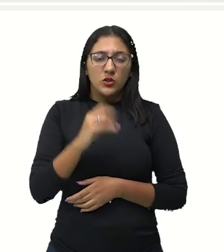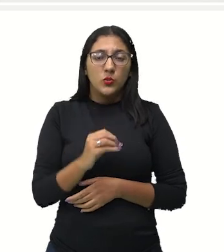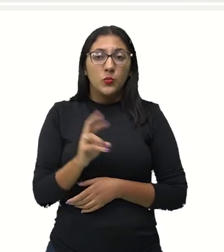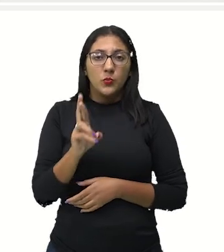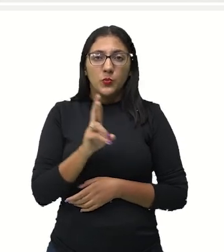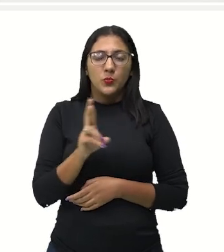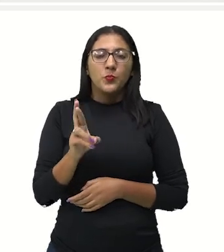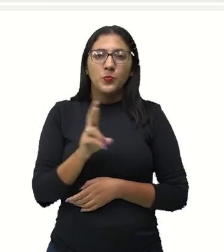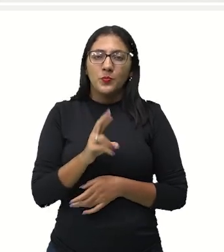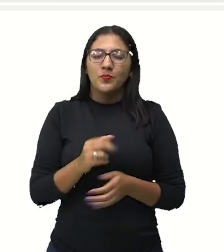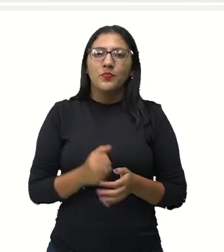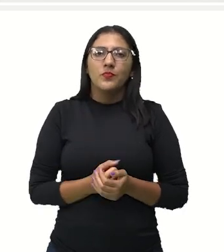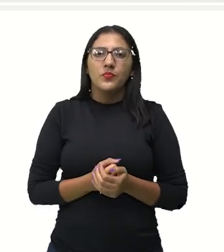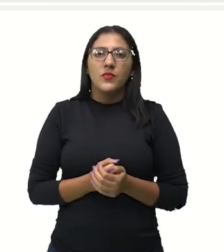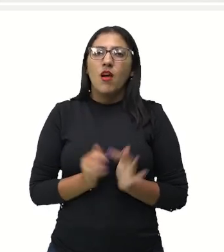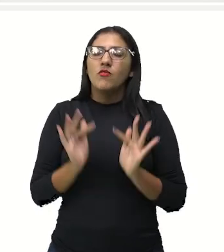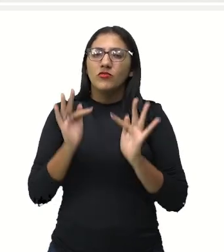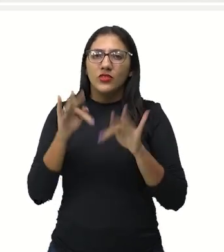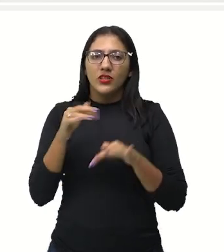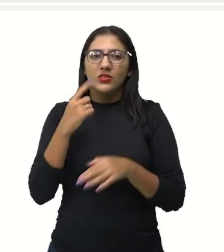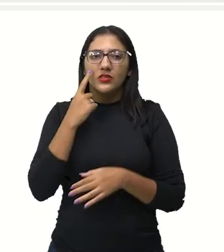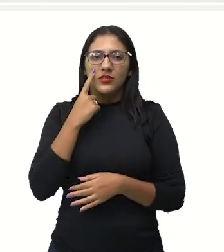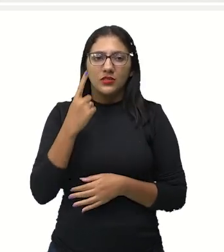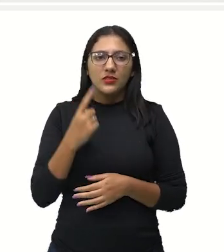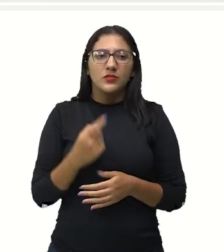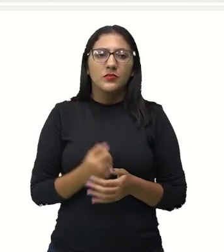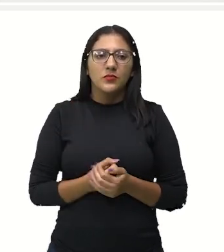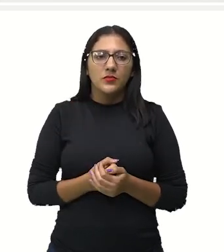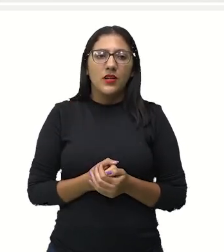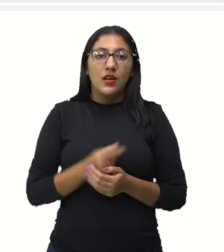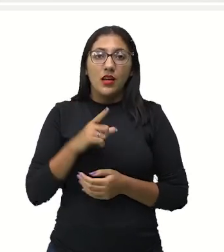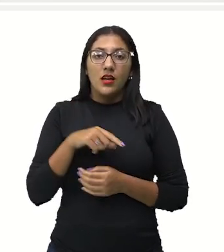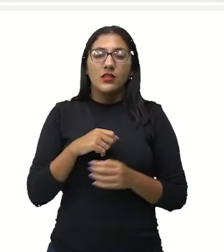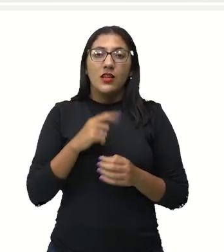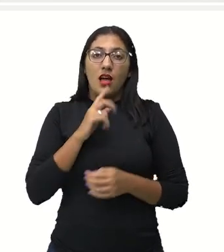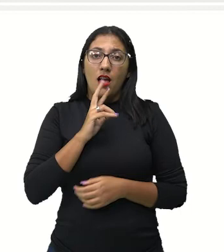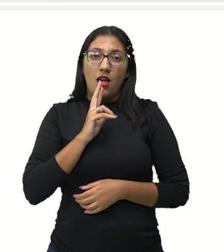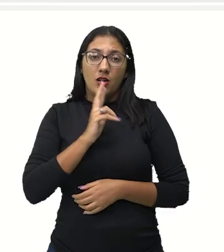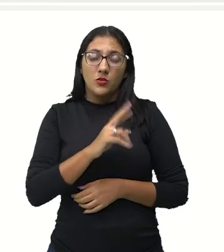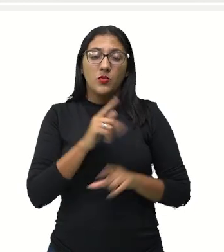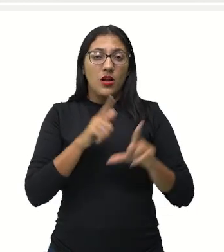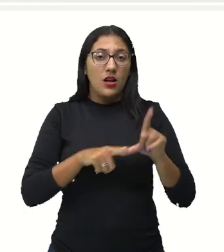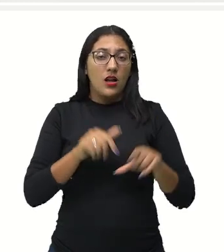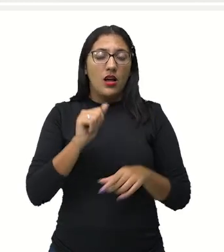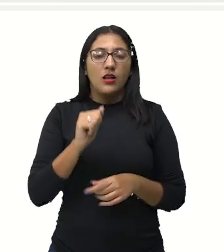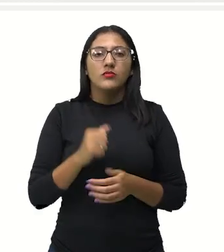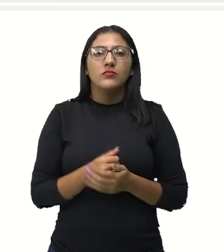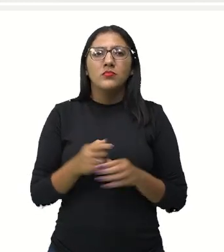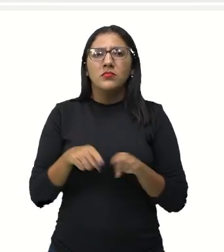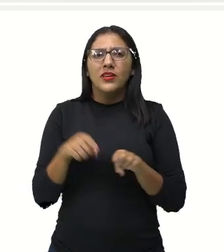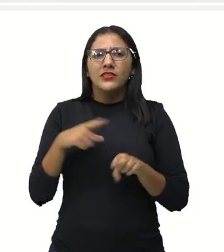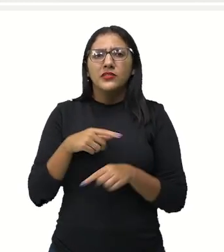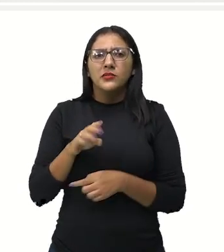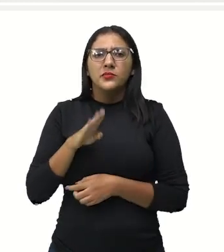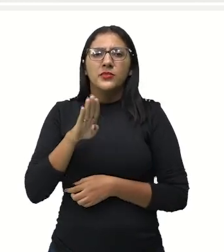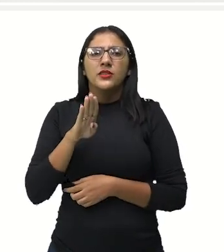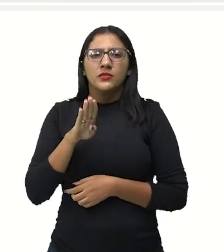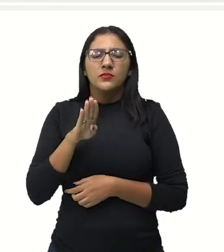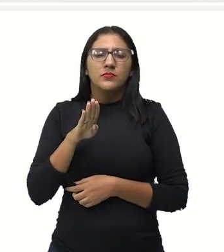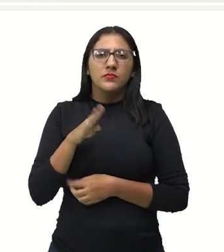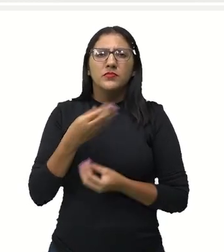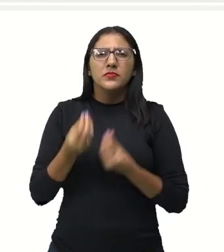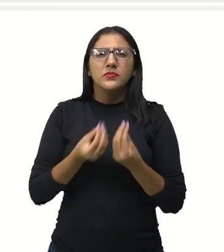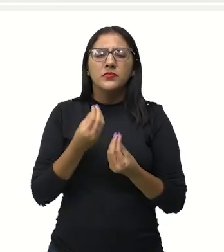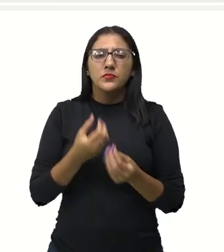beleza? Fechamos aí a letra A, tá bom? Isso aqui nós fizemos aqui a resposta da letra A. Mas tem a letra B. E o que pede na letra